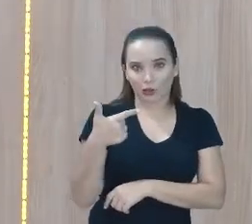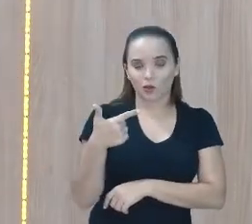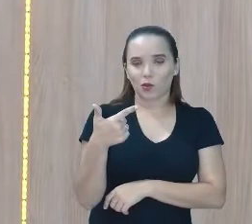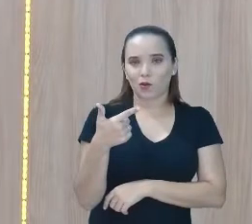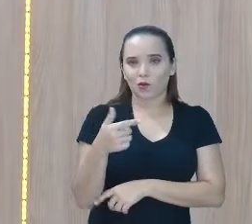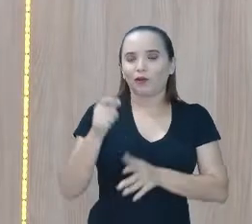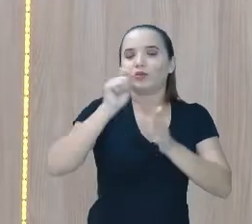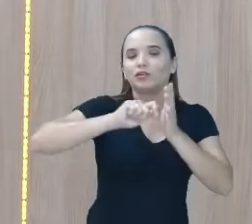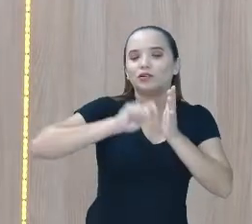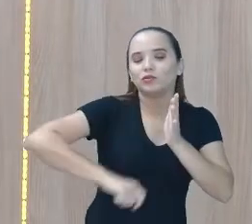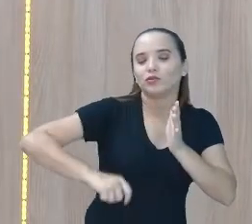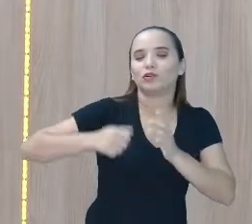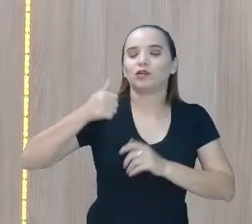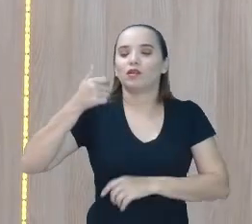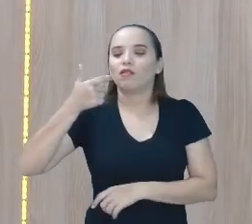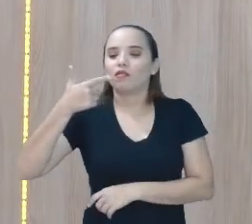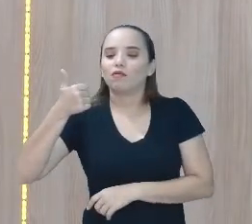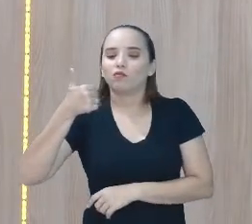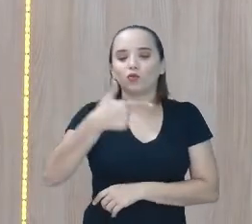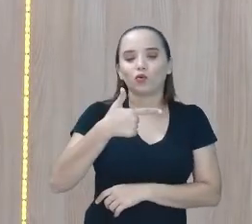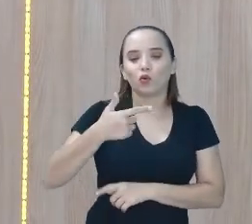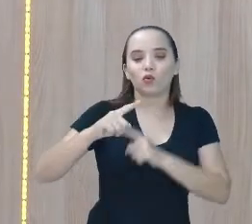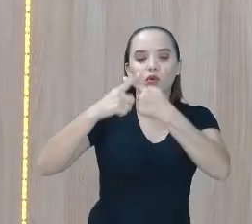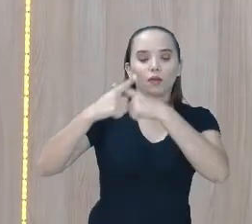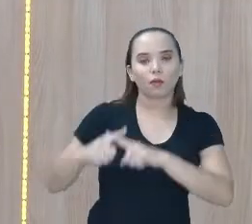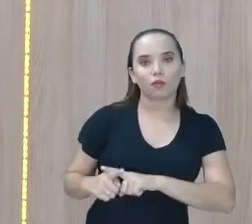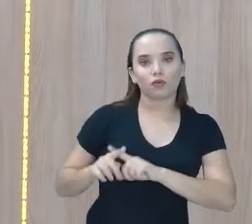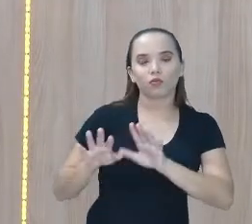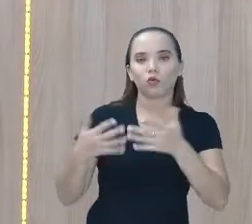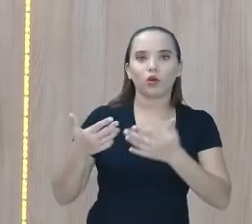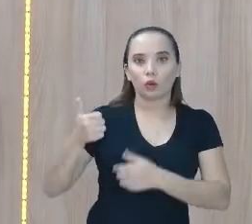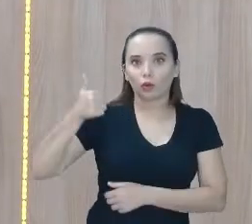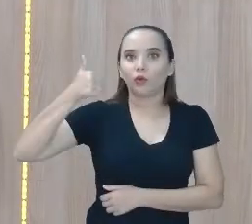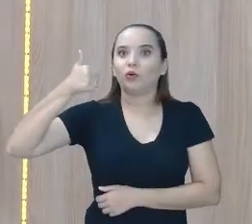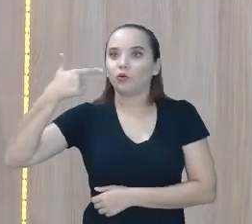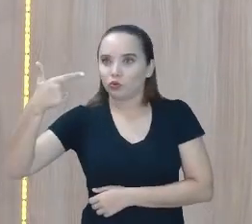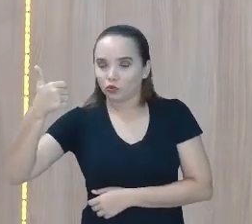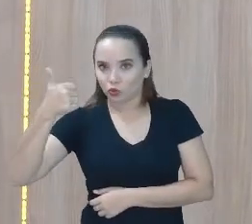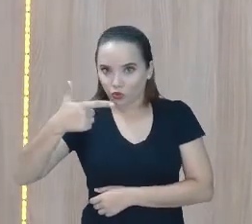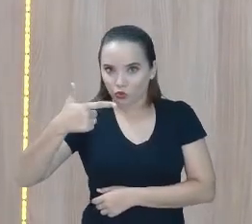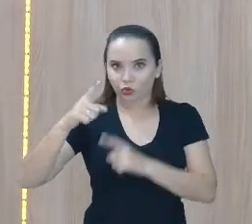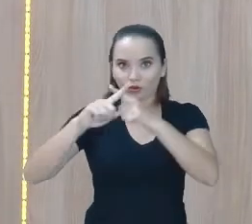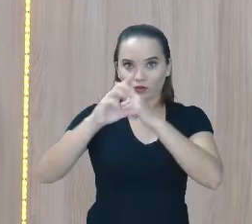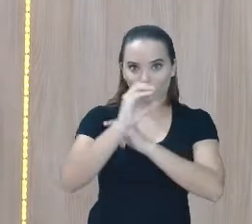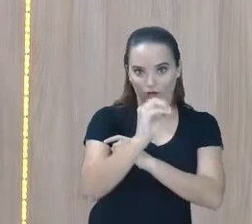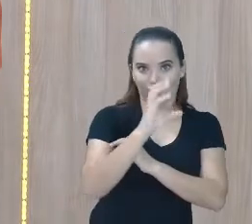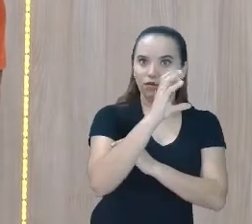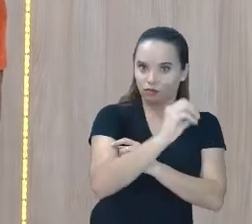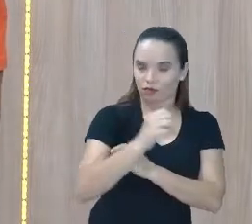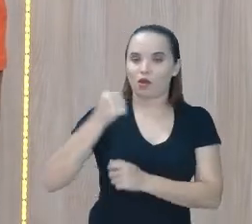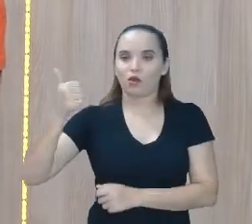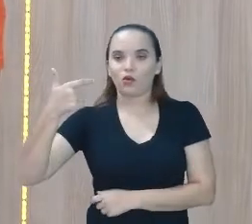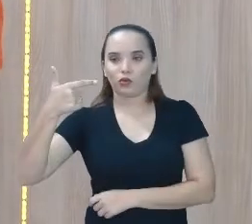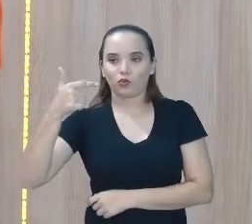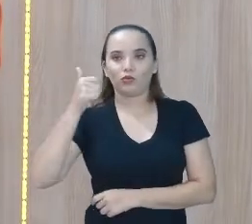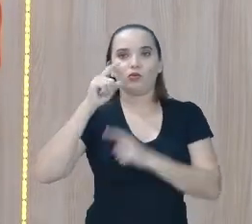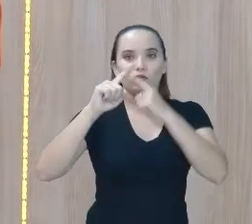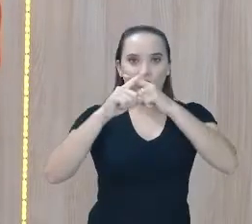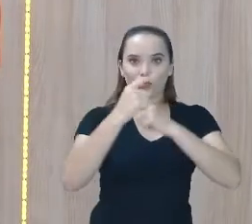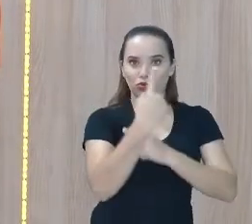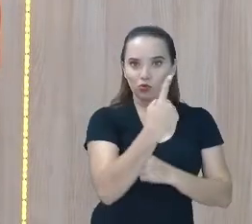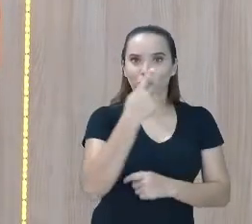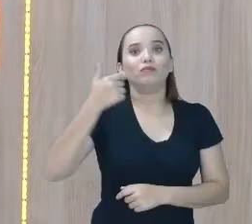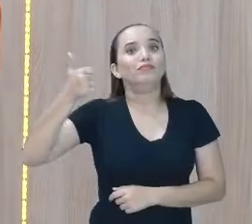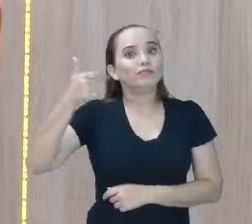Escreva os múltiplos de 12. A gente vai escrever quais números? 12 vezes 0, que dá 0. 12 vezes 1, que